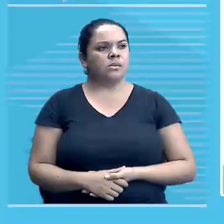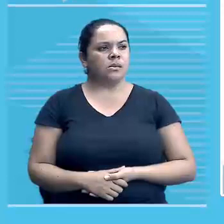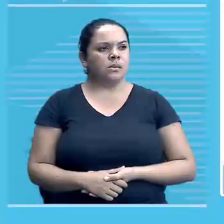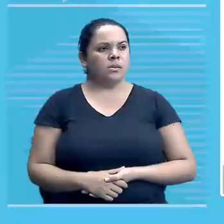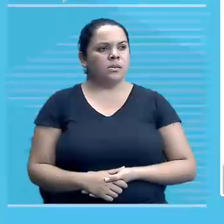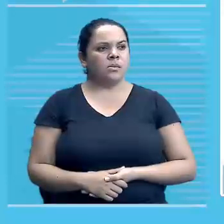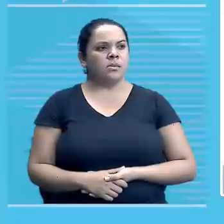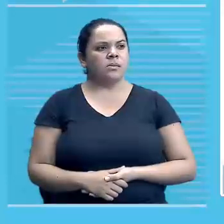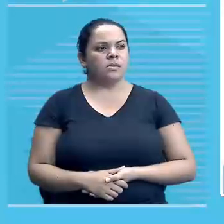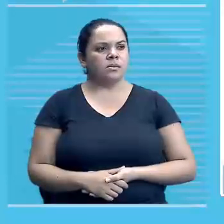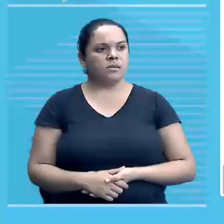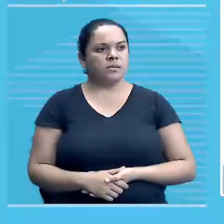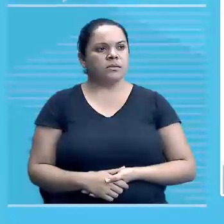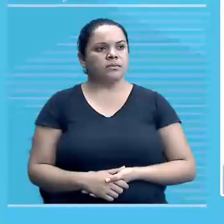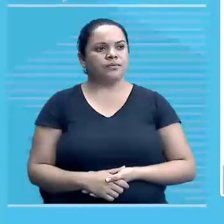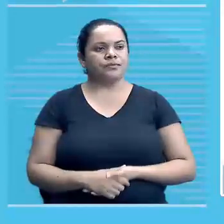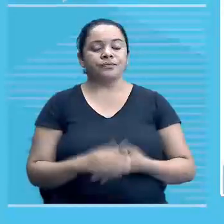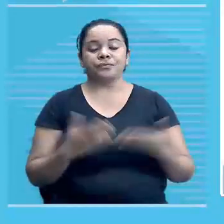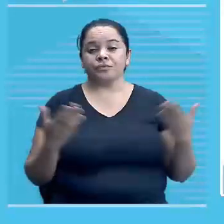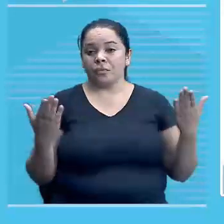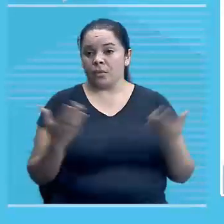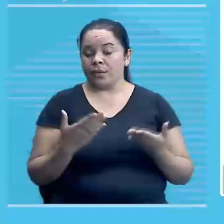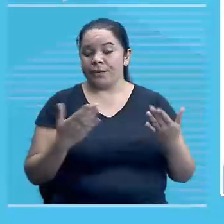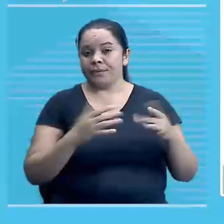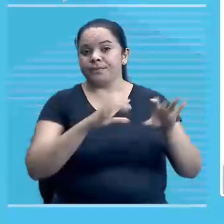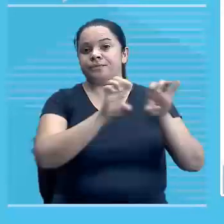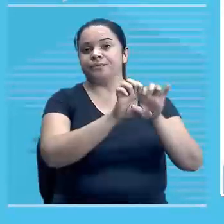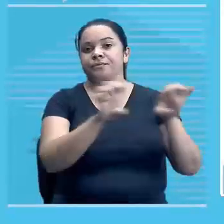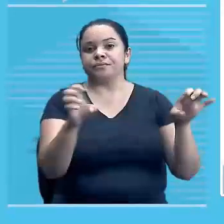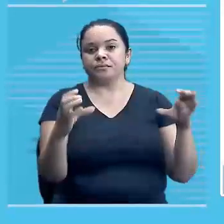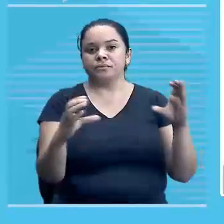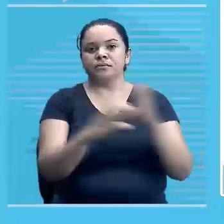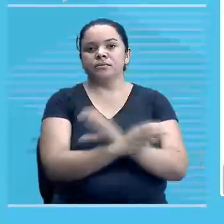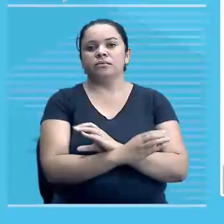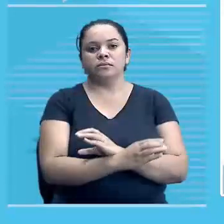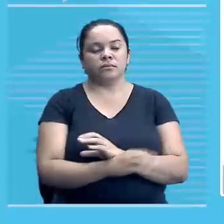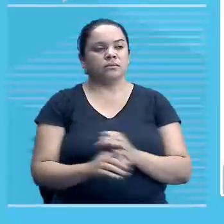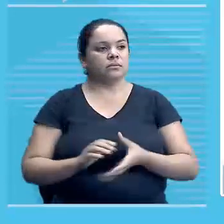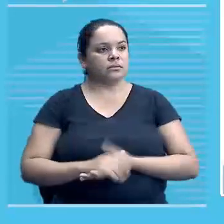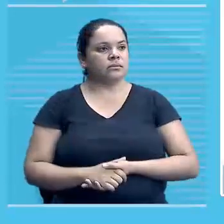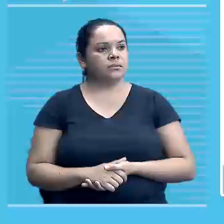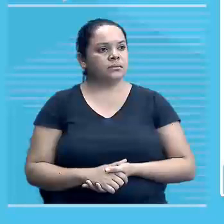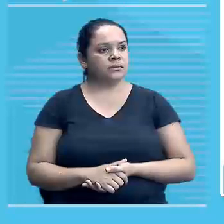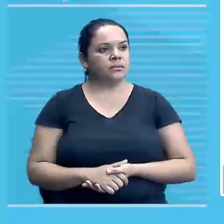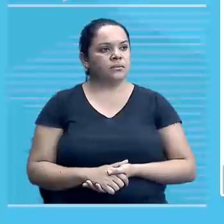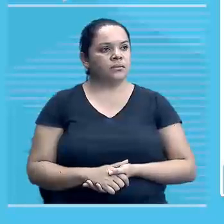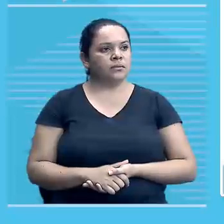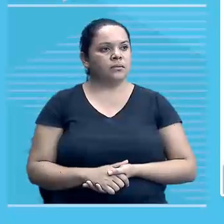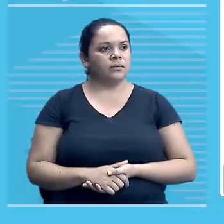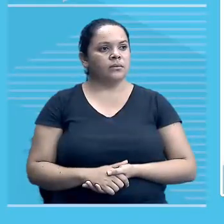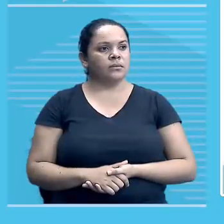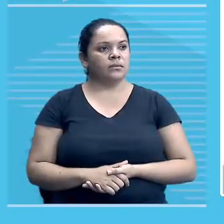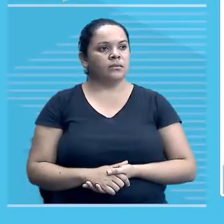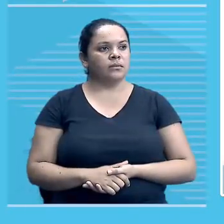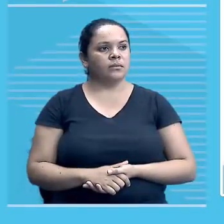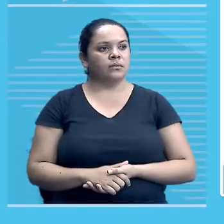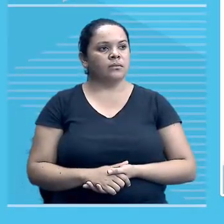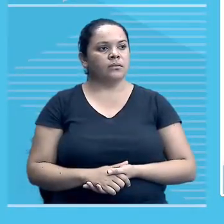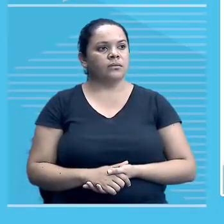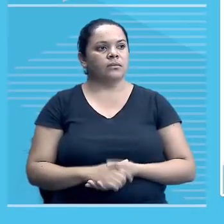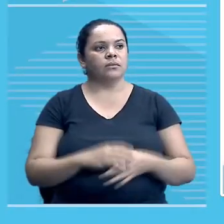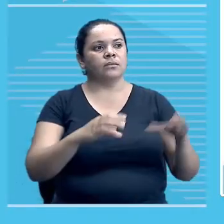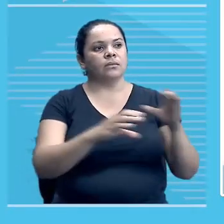Agora, as completas, ó. Ela é dita completa, como falei para vocês, quando? Quando